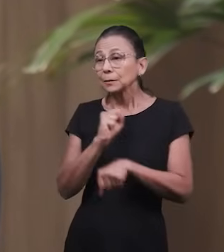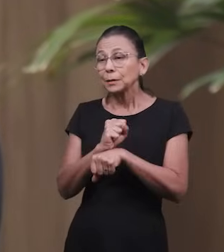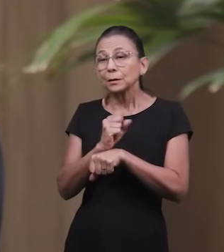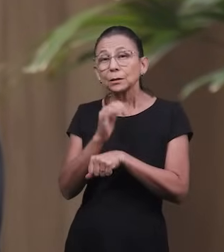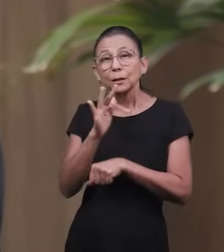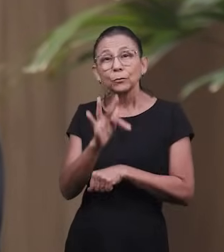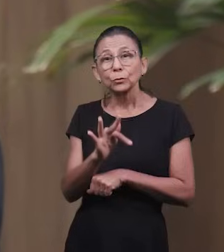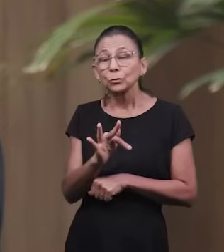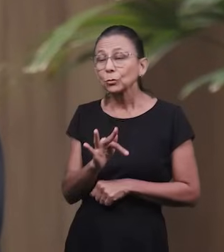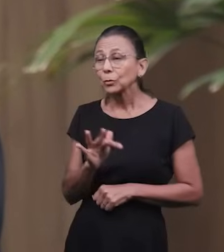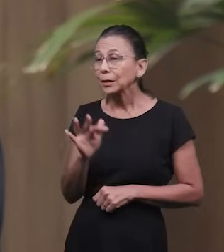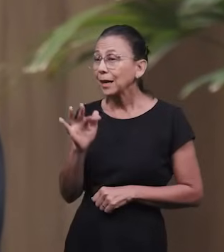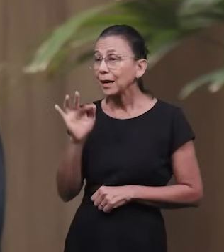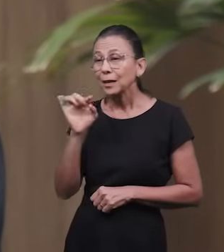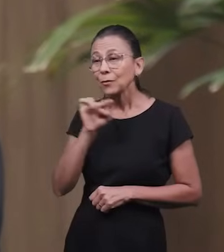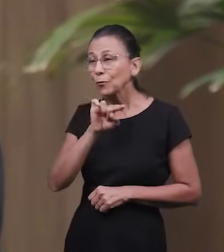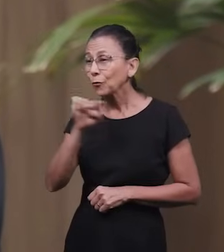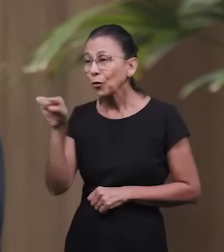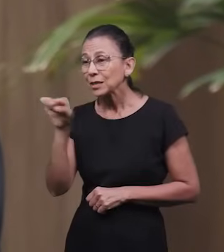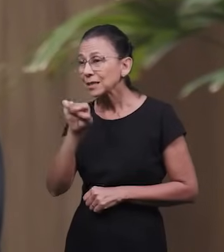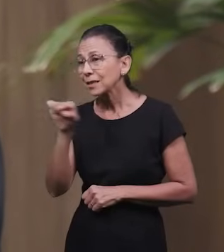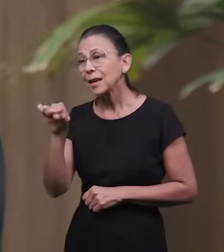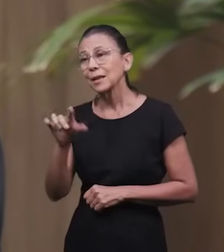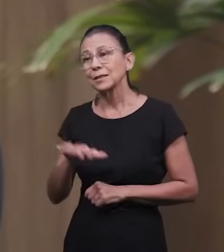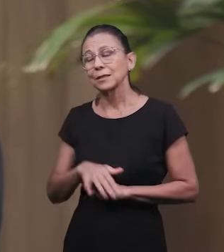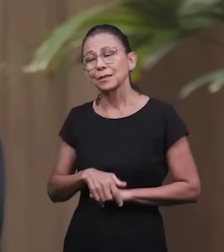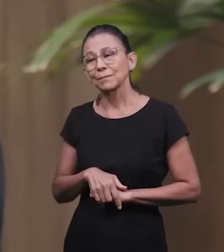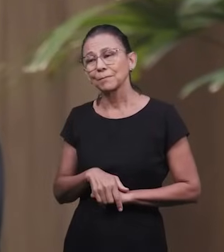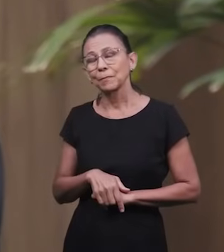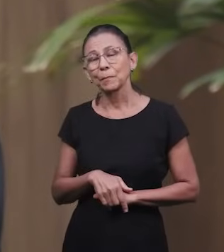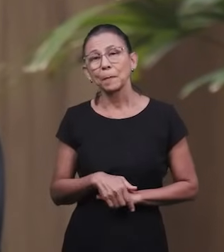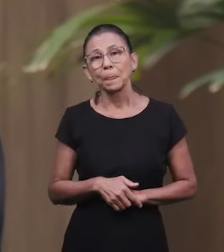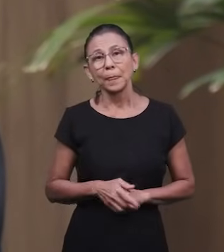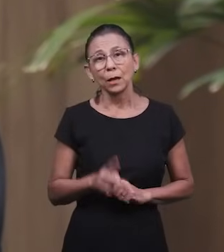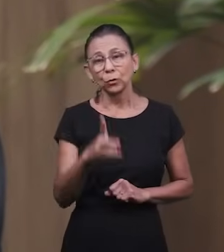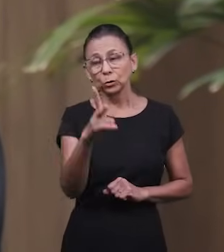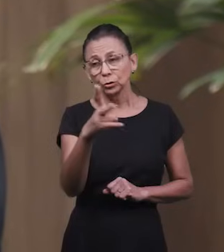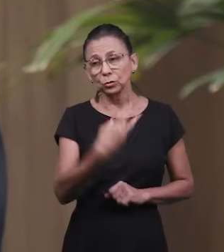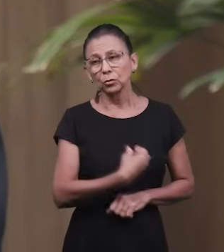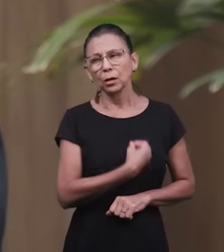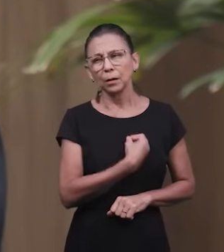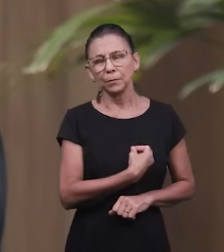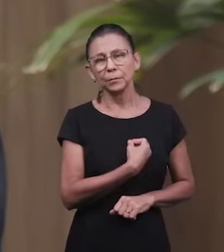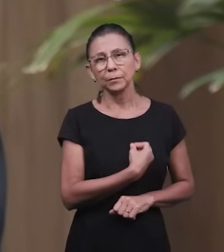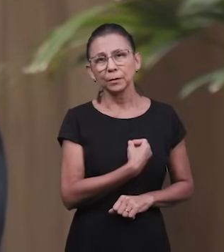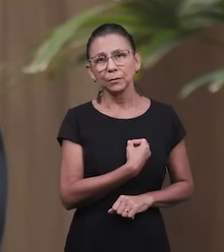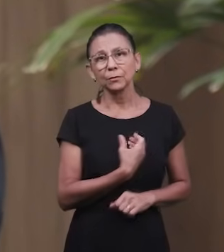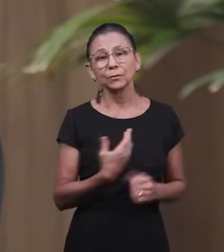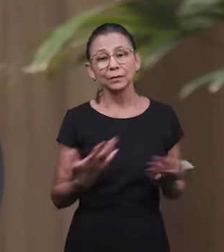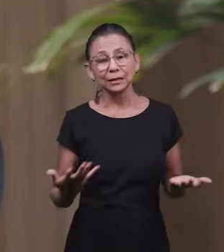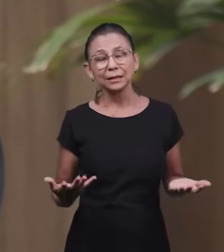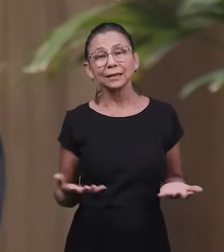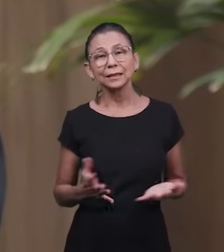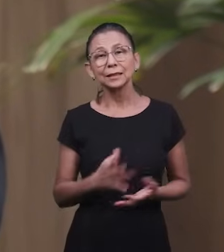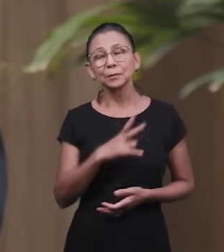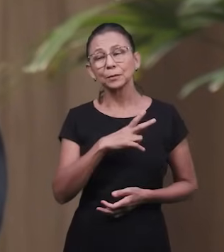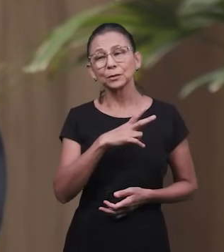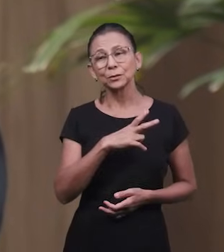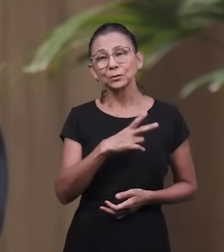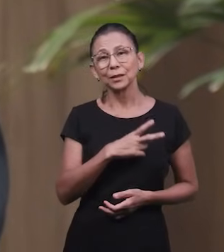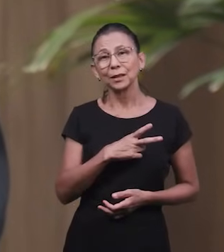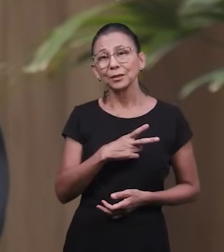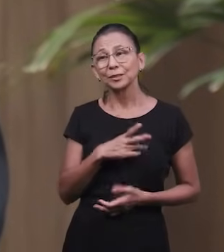em vocês, que eu vou retomar minha vida, vou retomar meus negócios e eu estou nessa